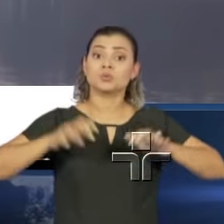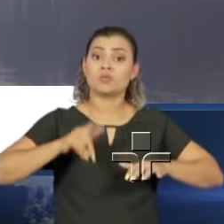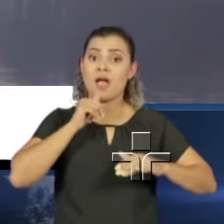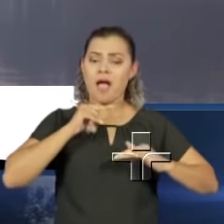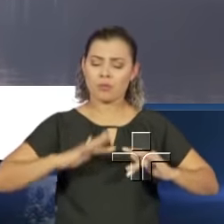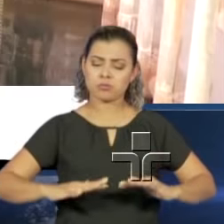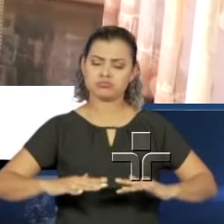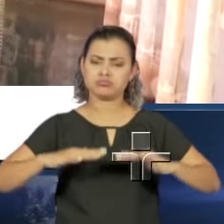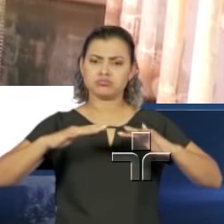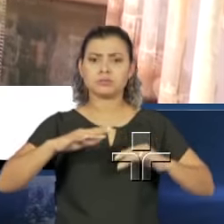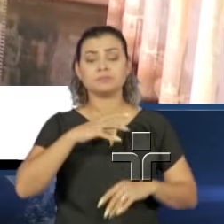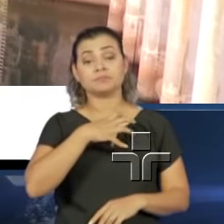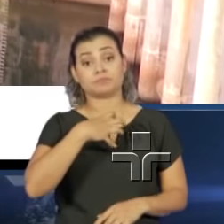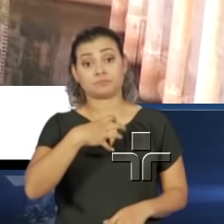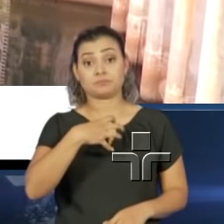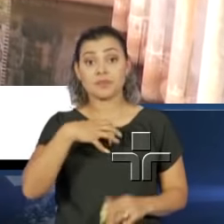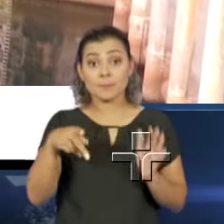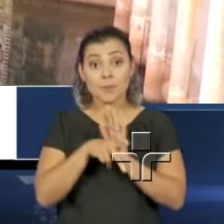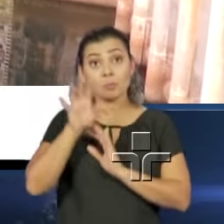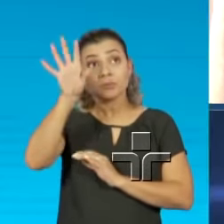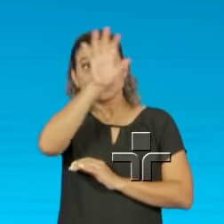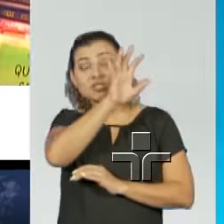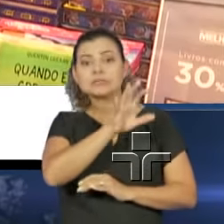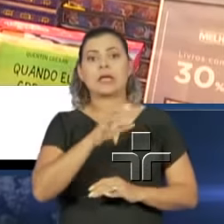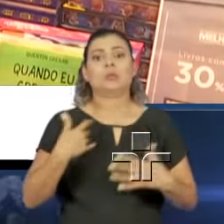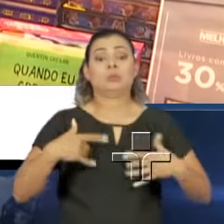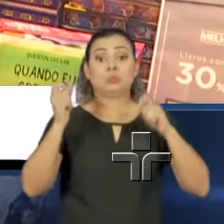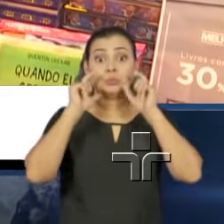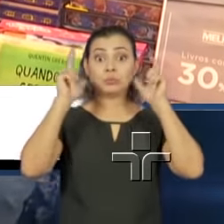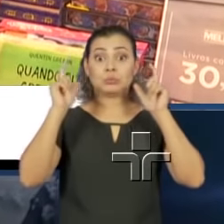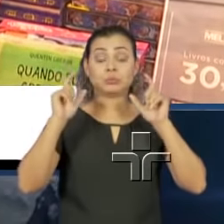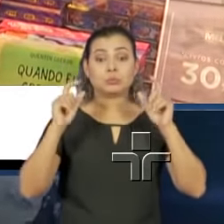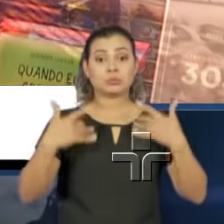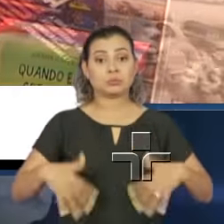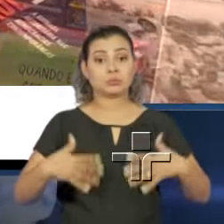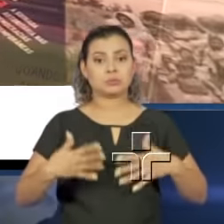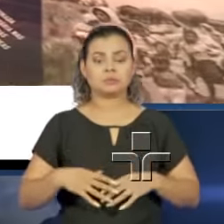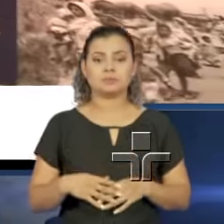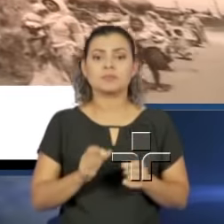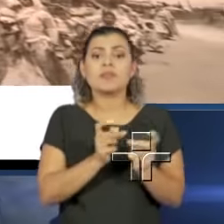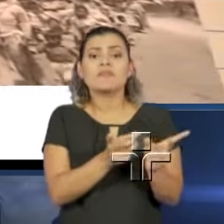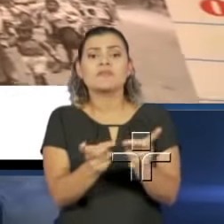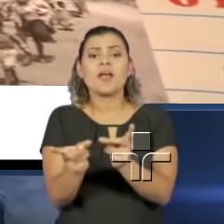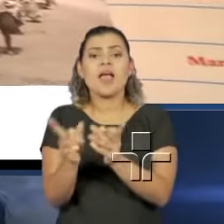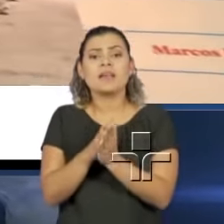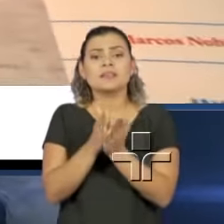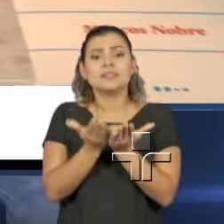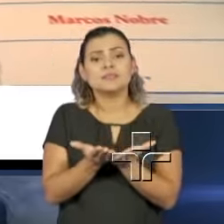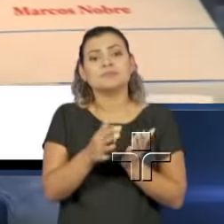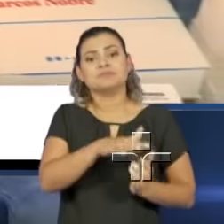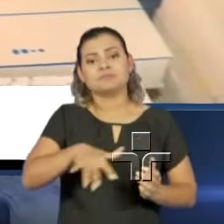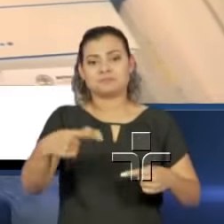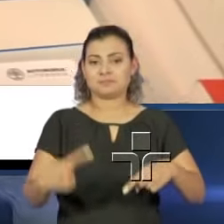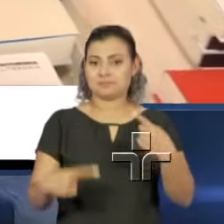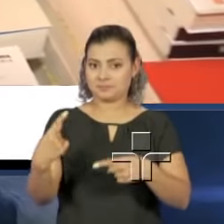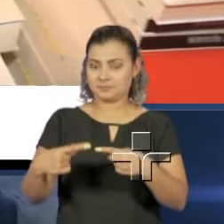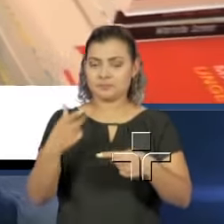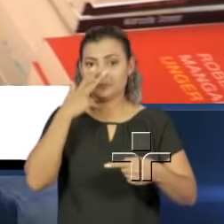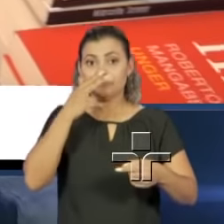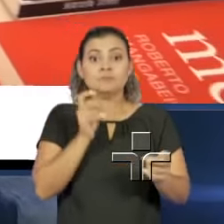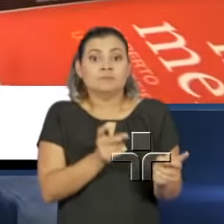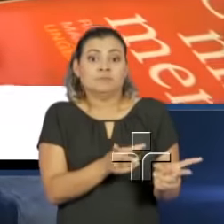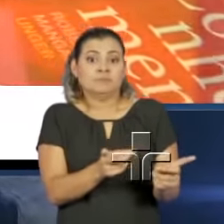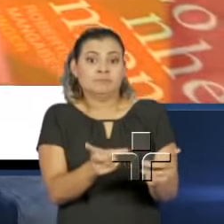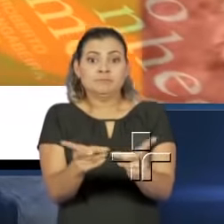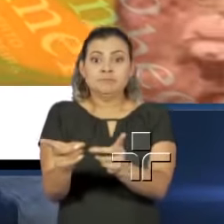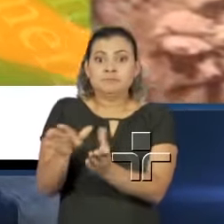em vários estados estão em sinal de alerta. Vendas de livros sobre política andam no sentido contrário do